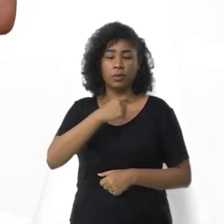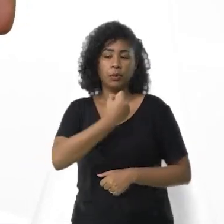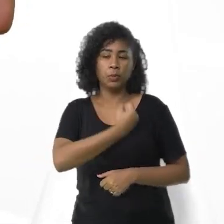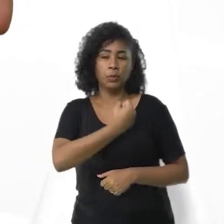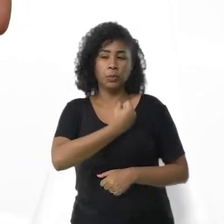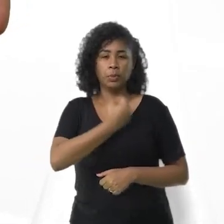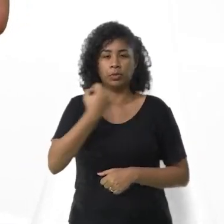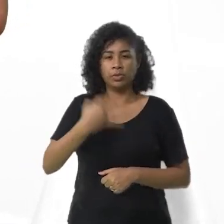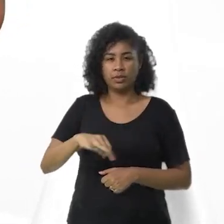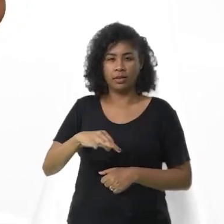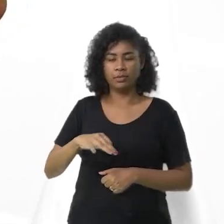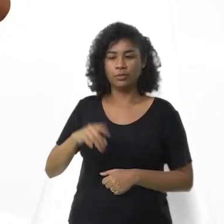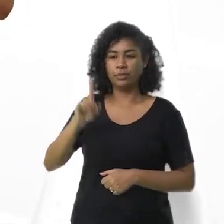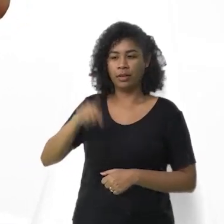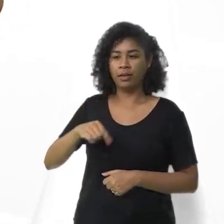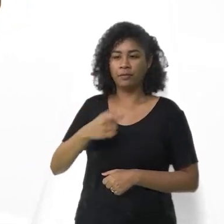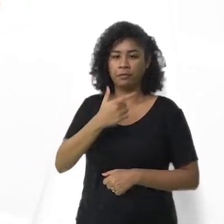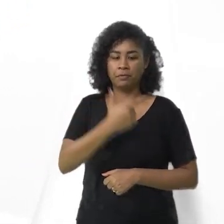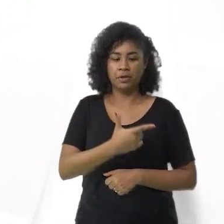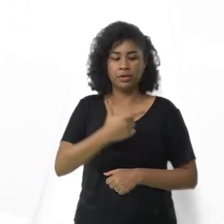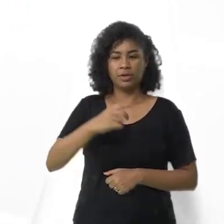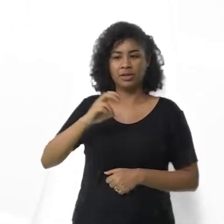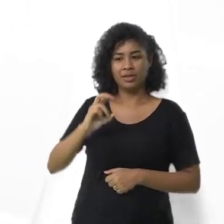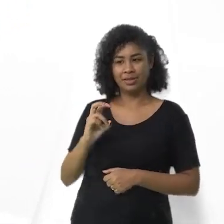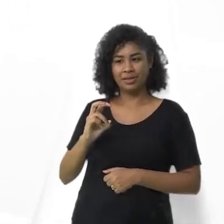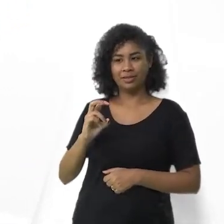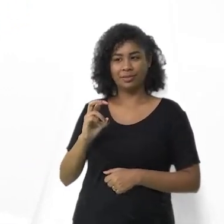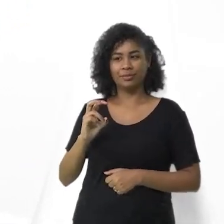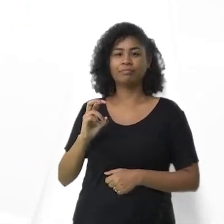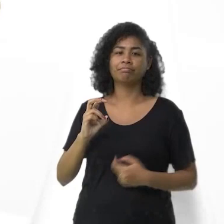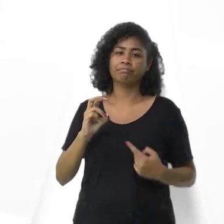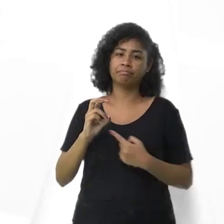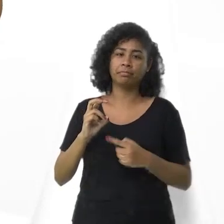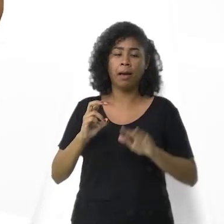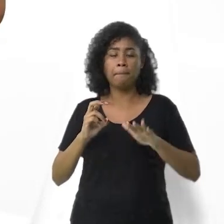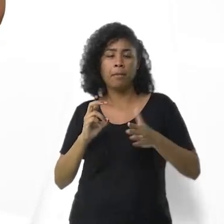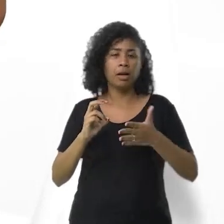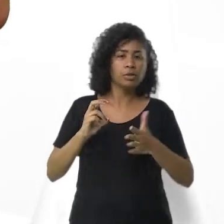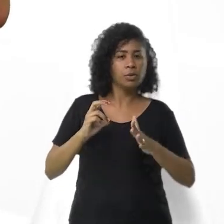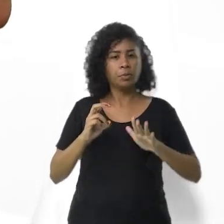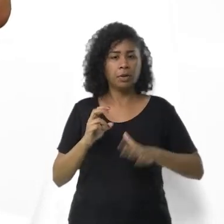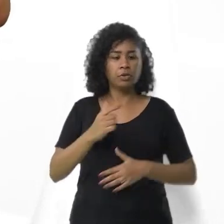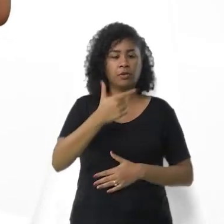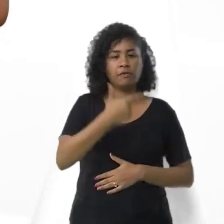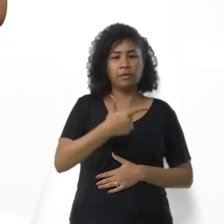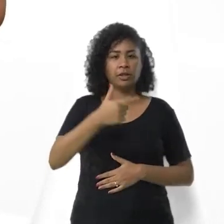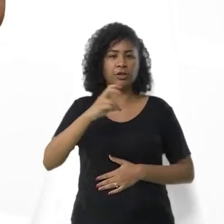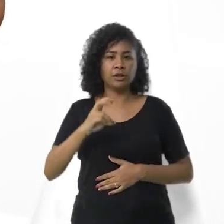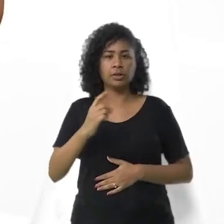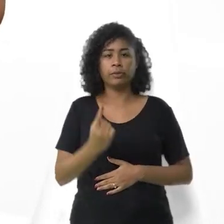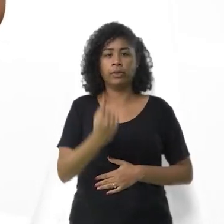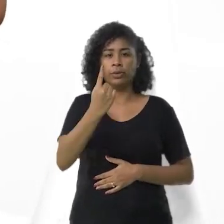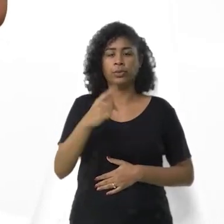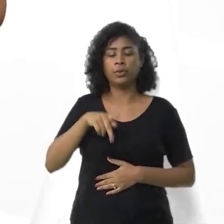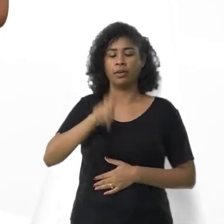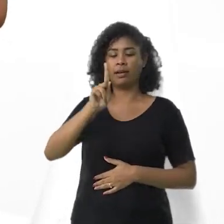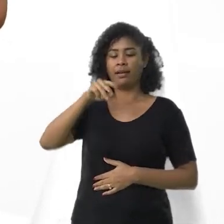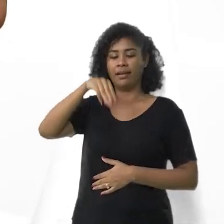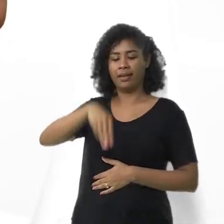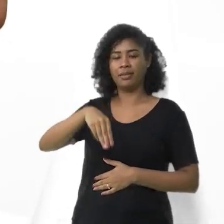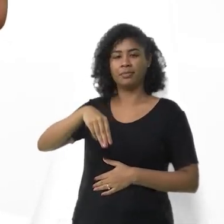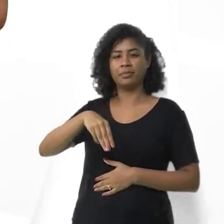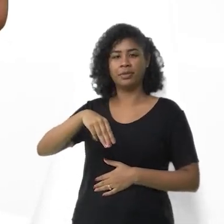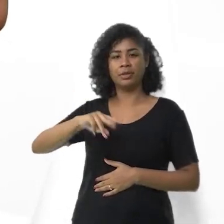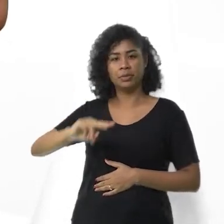inteiro, 25. Então, nós já temos aqui mais ou menos 25 pessoas por quilômetro quadrado. É a nossa